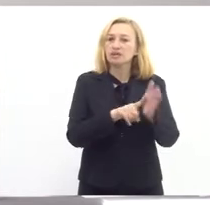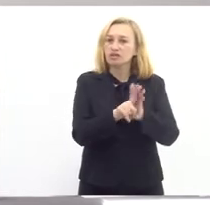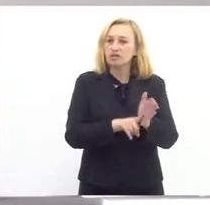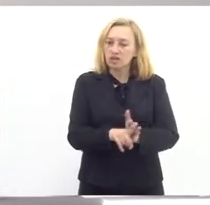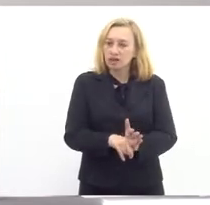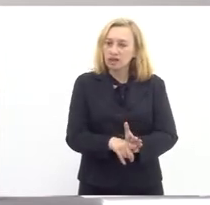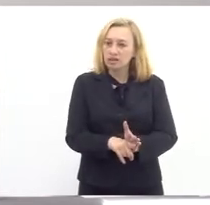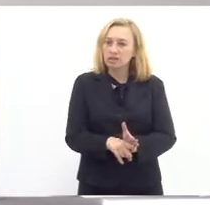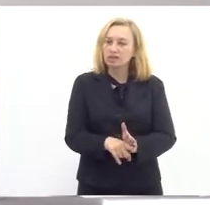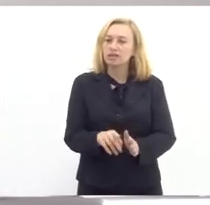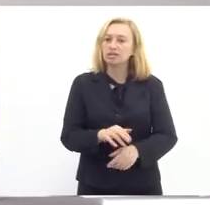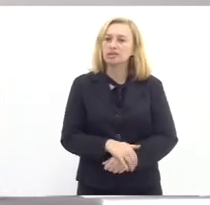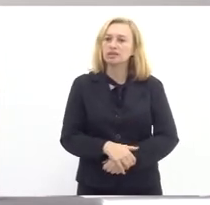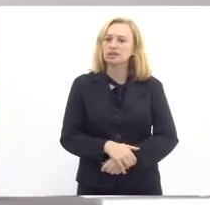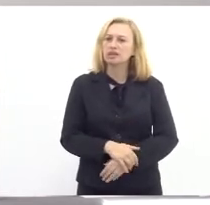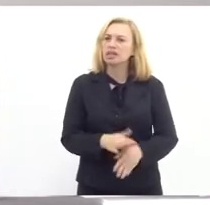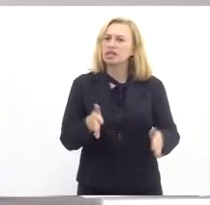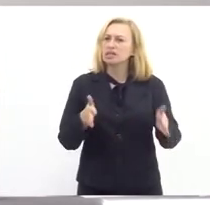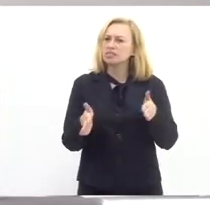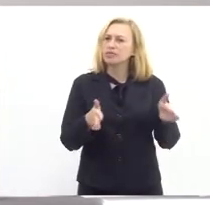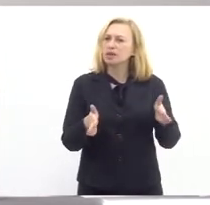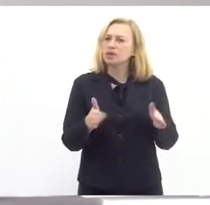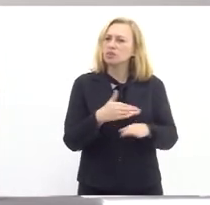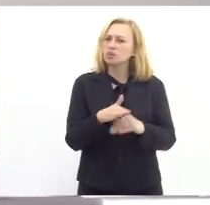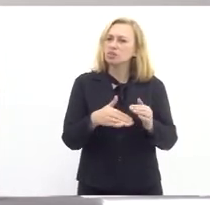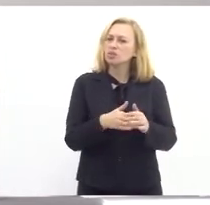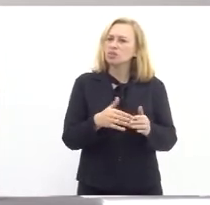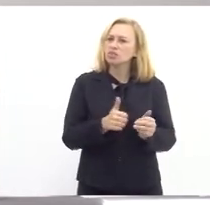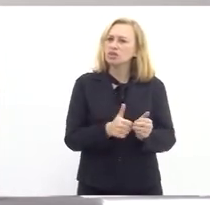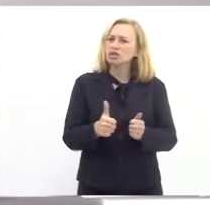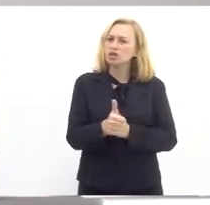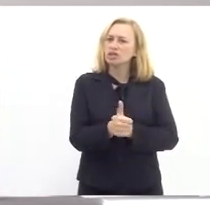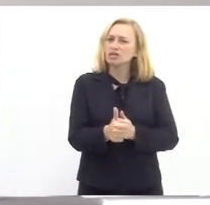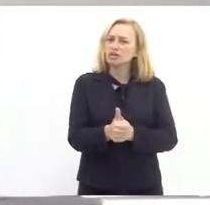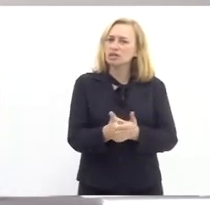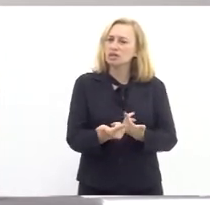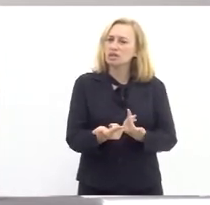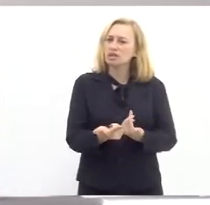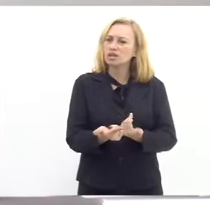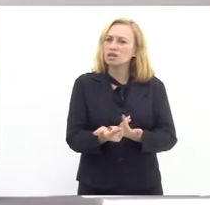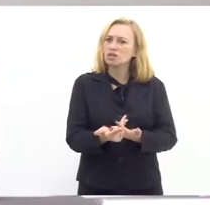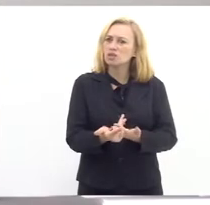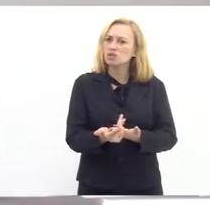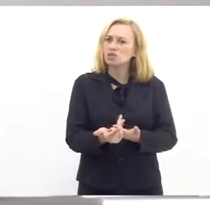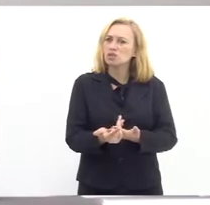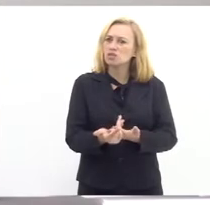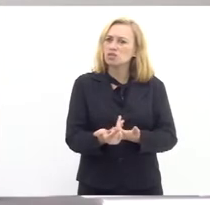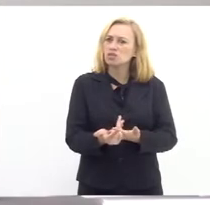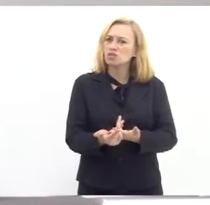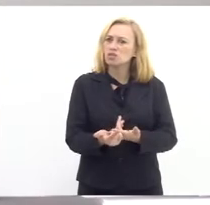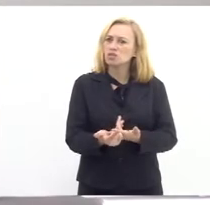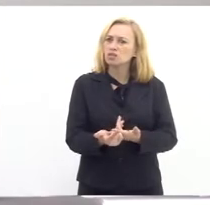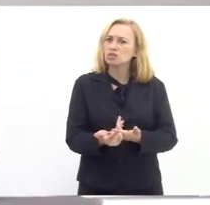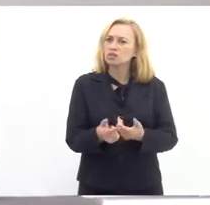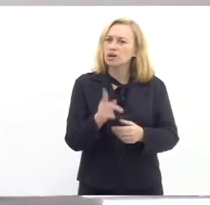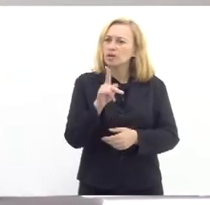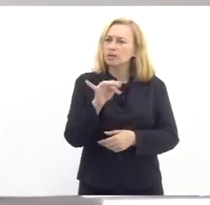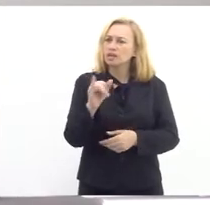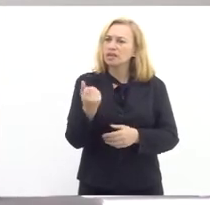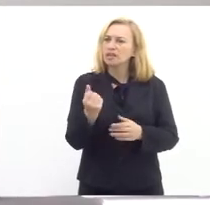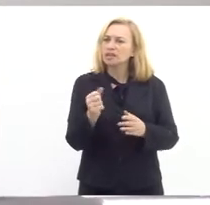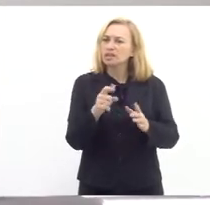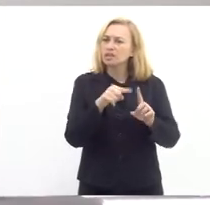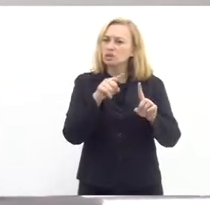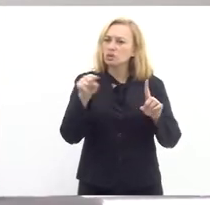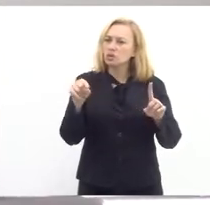Supervia, durante esse tempo que você está à frente da Getransp, né? Pegando a planilha,